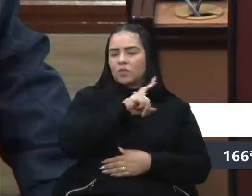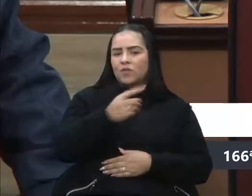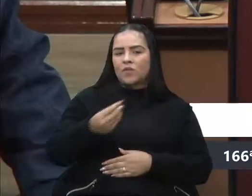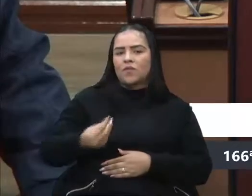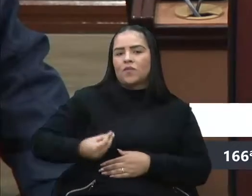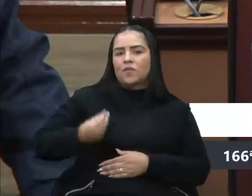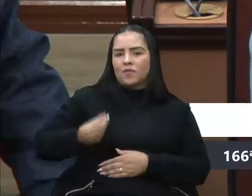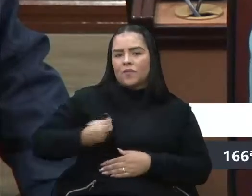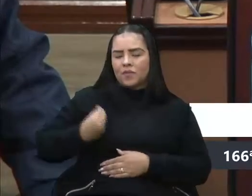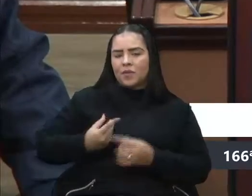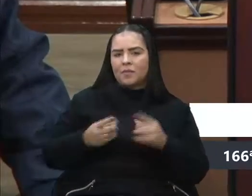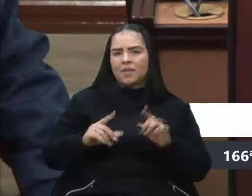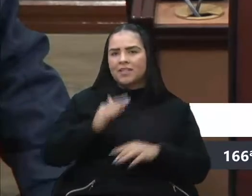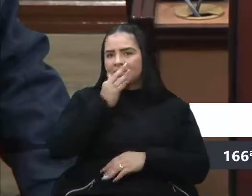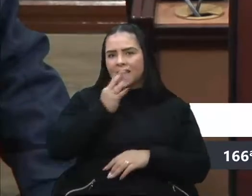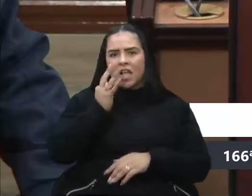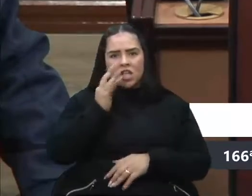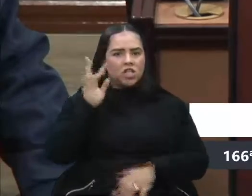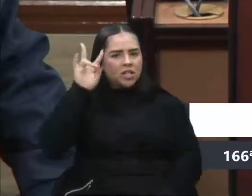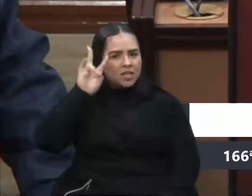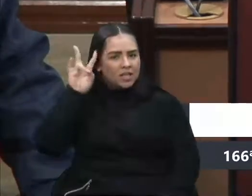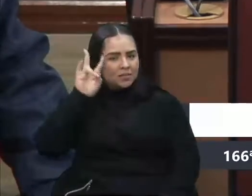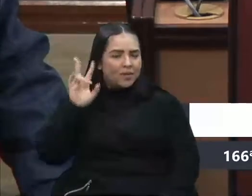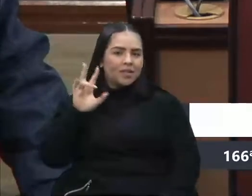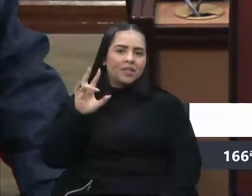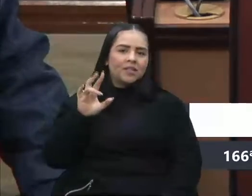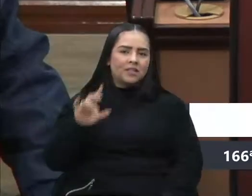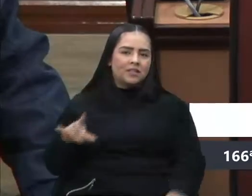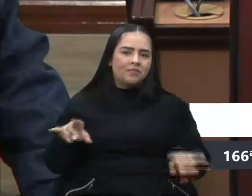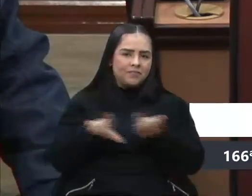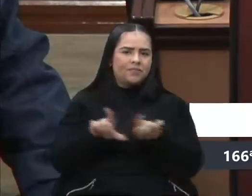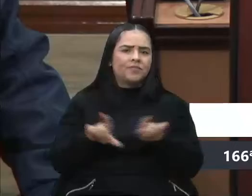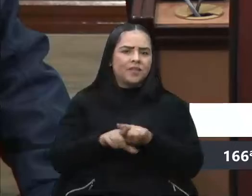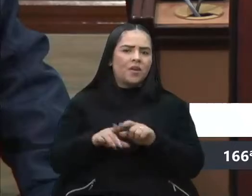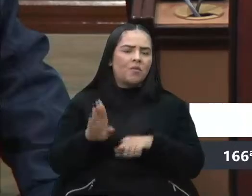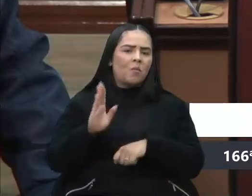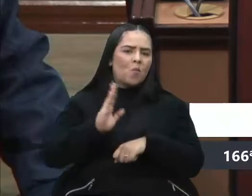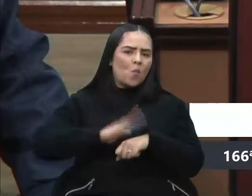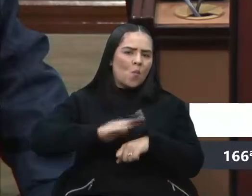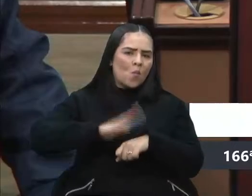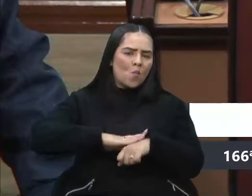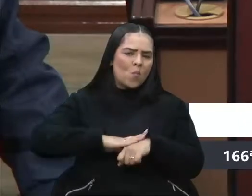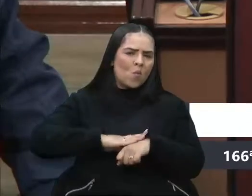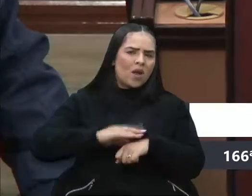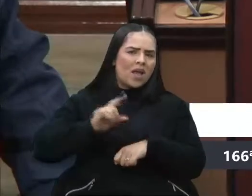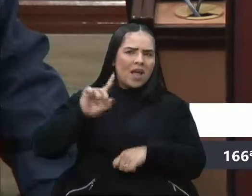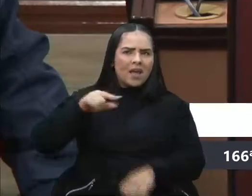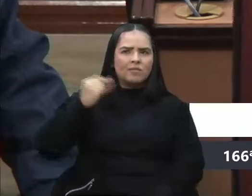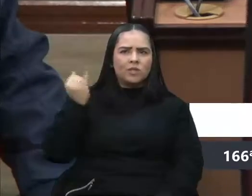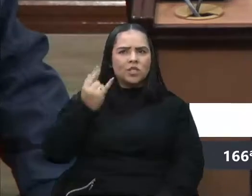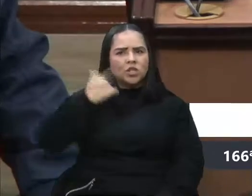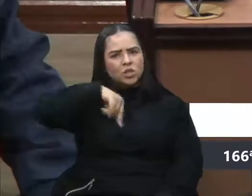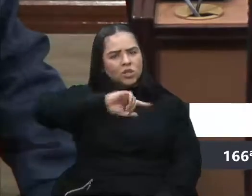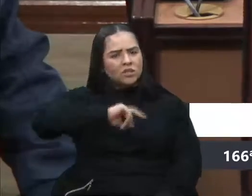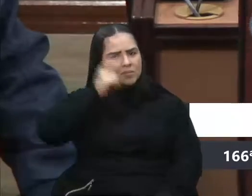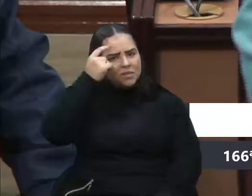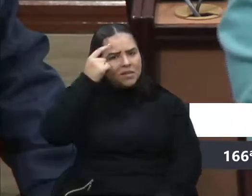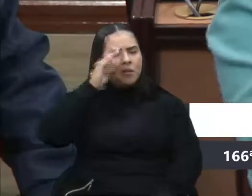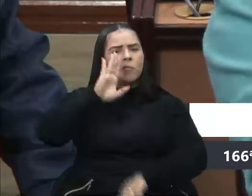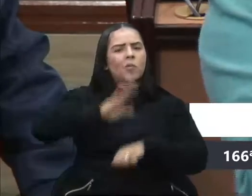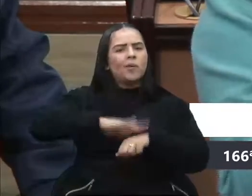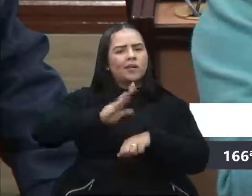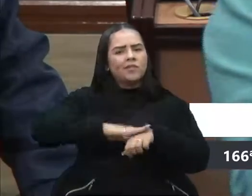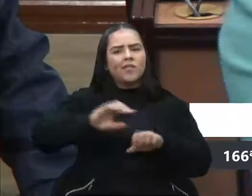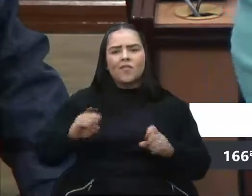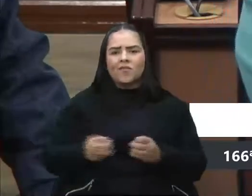quando a vereadora Tatiane lembra aqui agora, né, dessa questão de em que momento, eu acho que isso é importante a gente pensar, né, em que momento essa festa foi